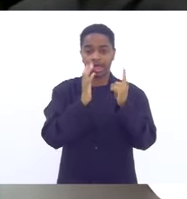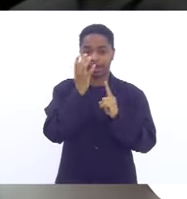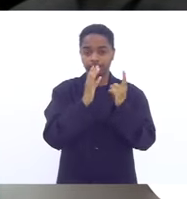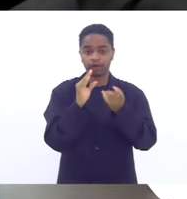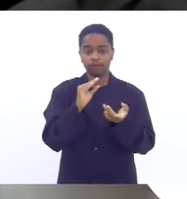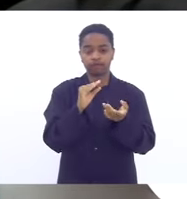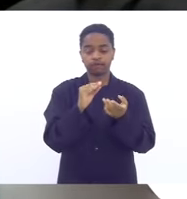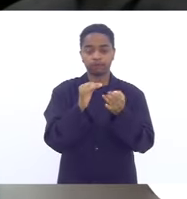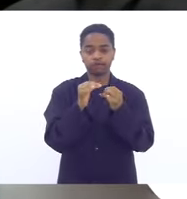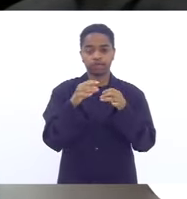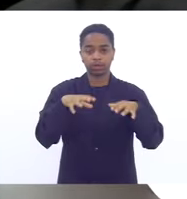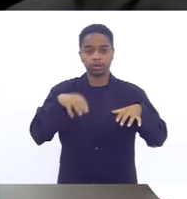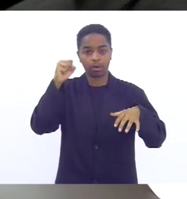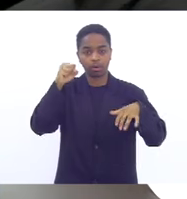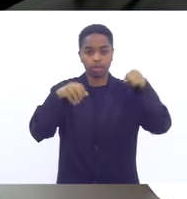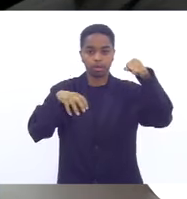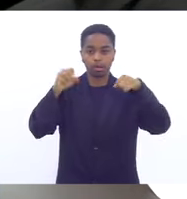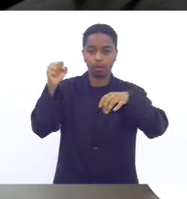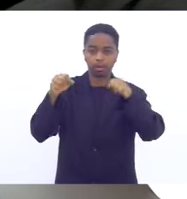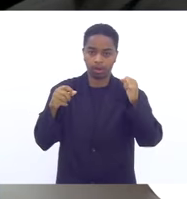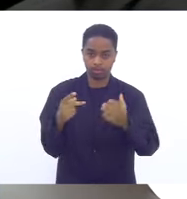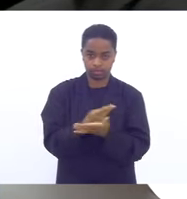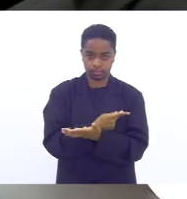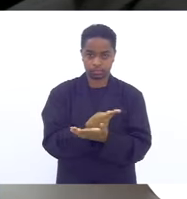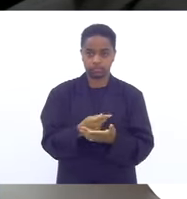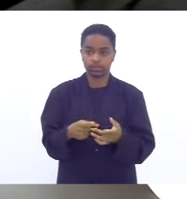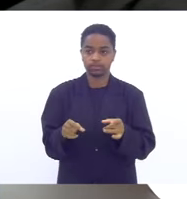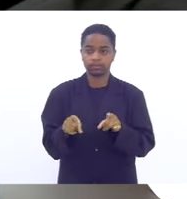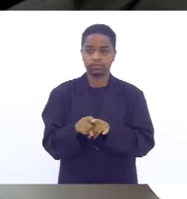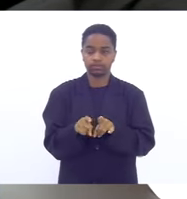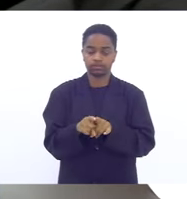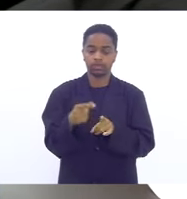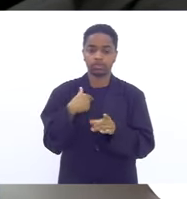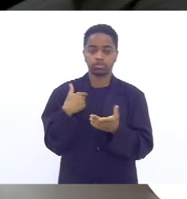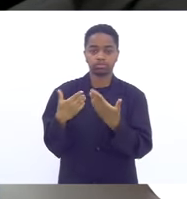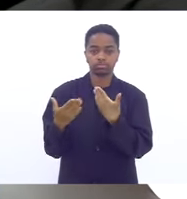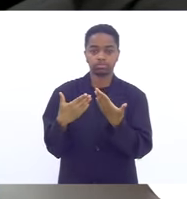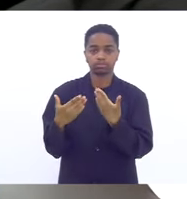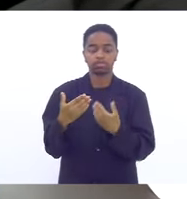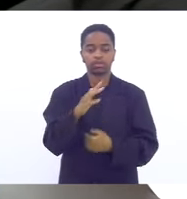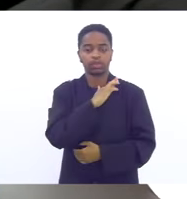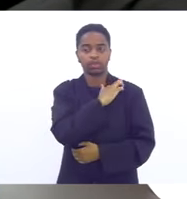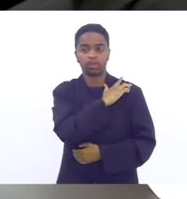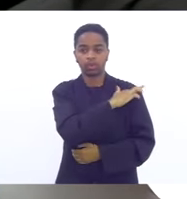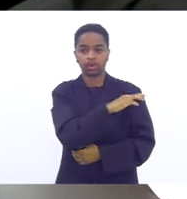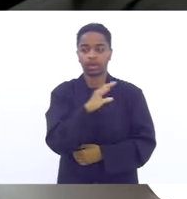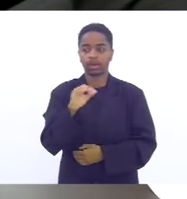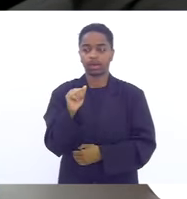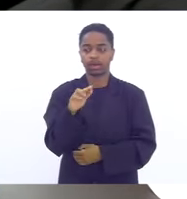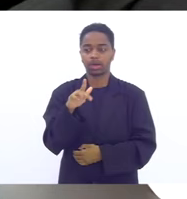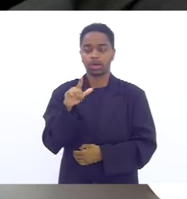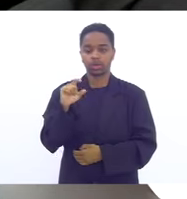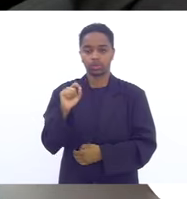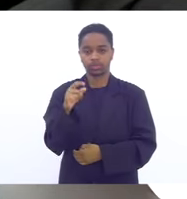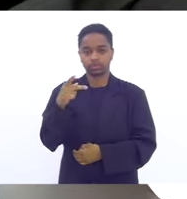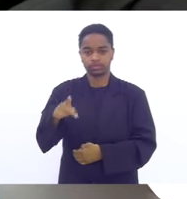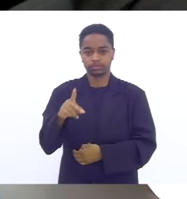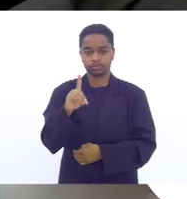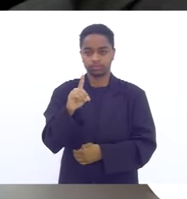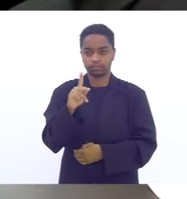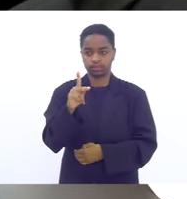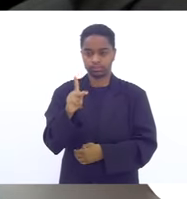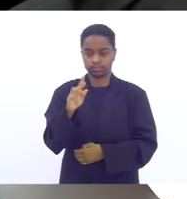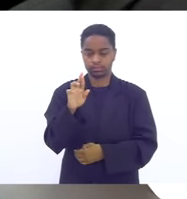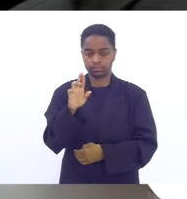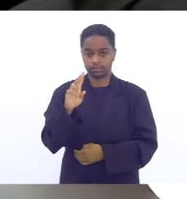energia. E aqui eu relato alguns diálogos que eu tive com o Coronel Carmo, por exemplo, do BPRV, que o